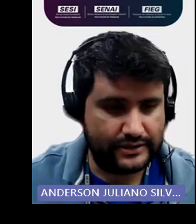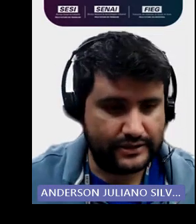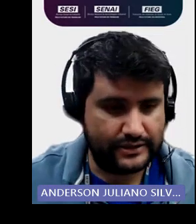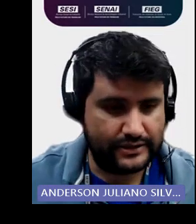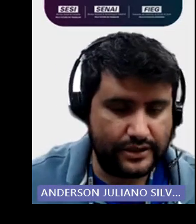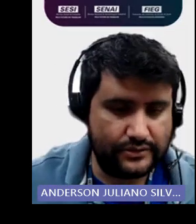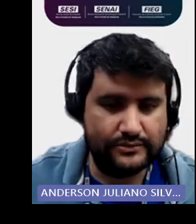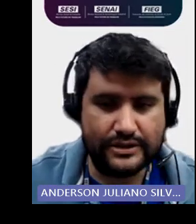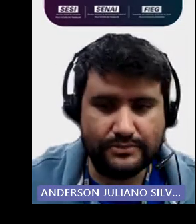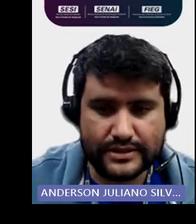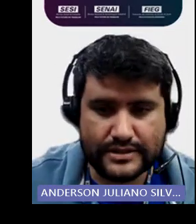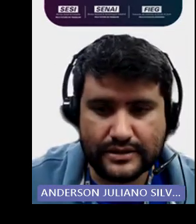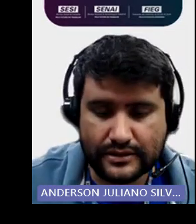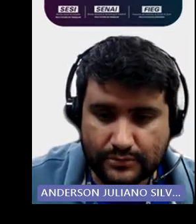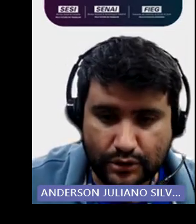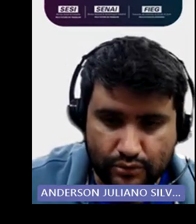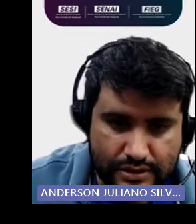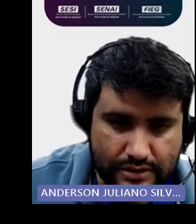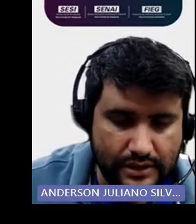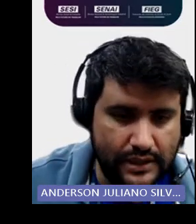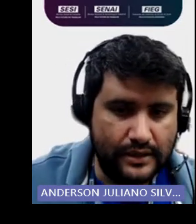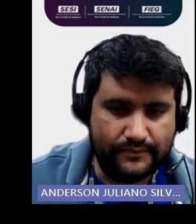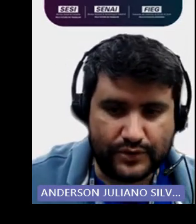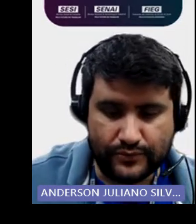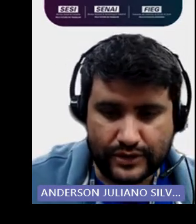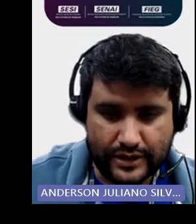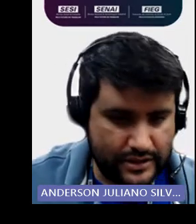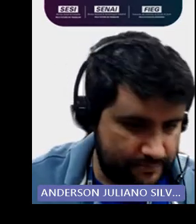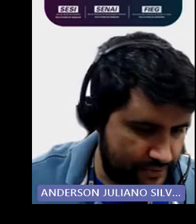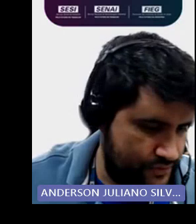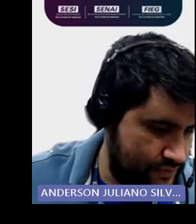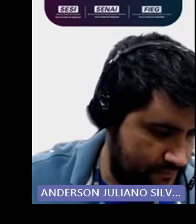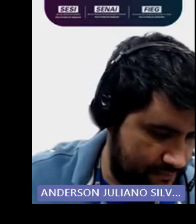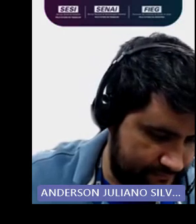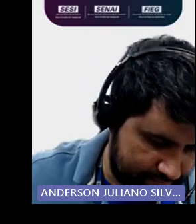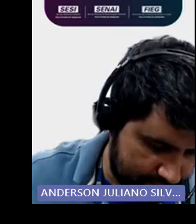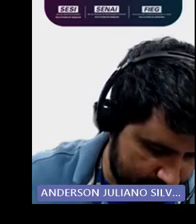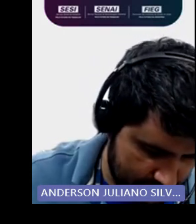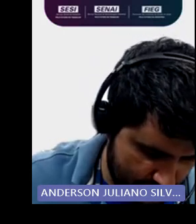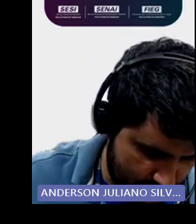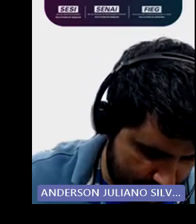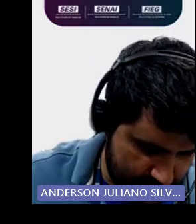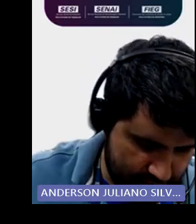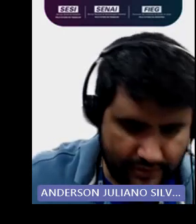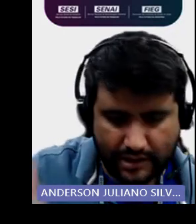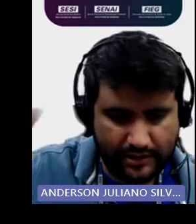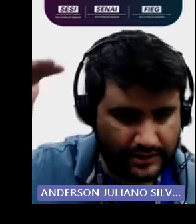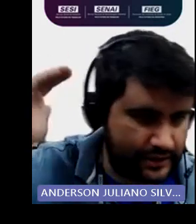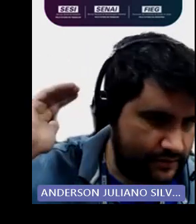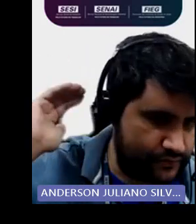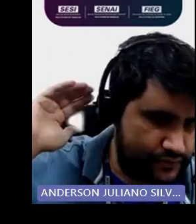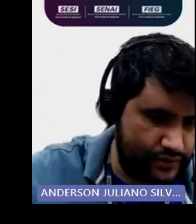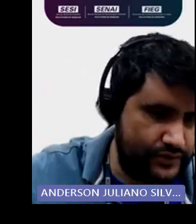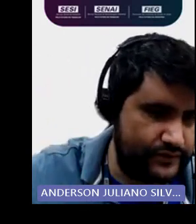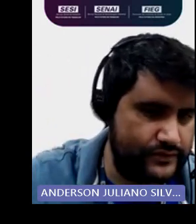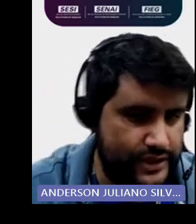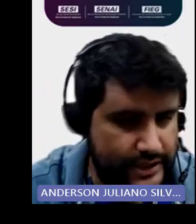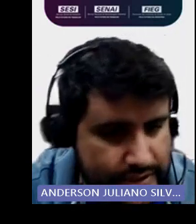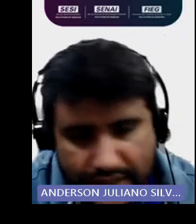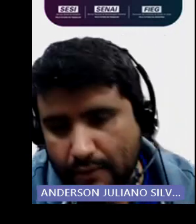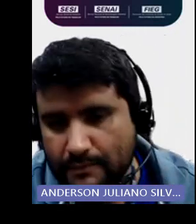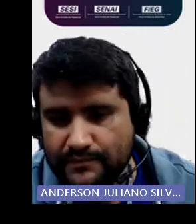enraizada em todos dentro da minha empresa, dentro da minha indústria. Então, desde a pessoa do operacional até o seu